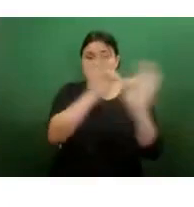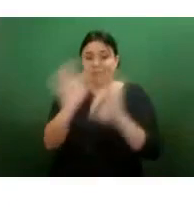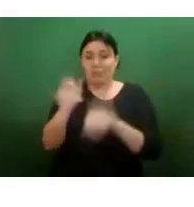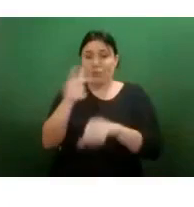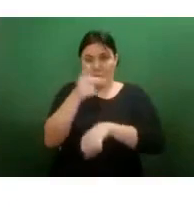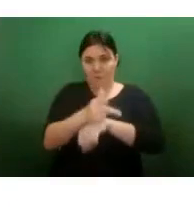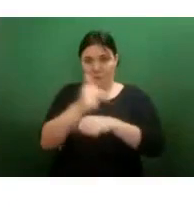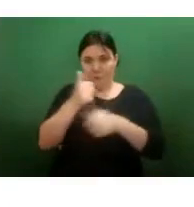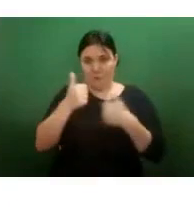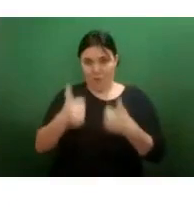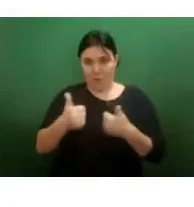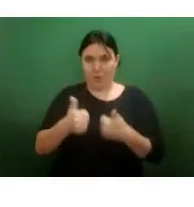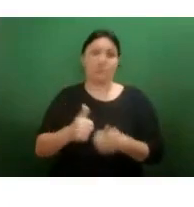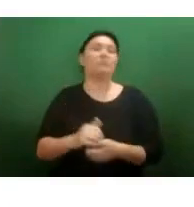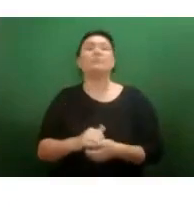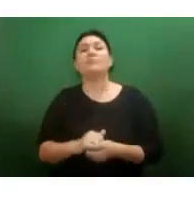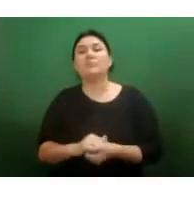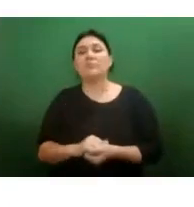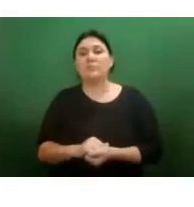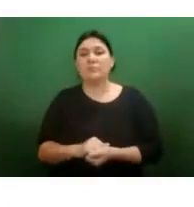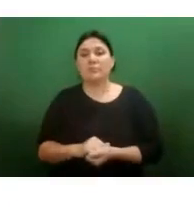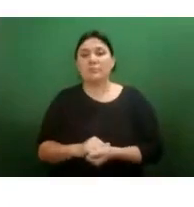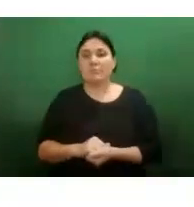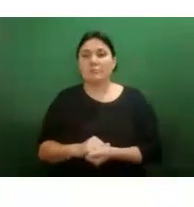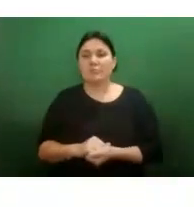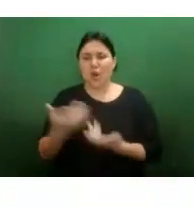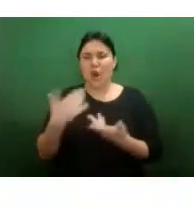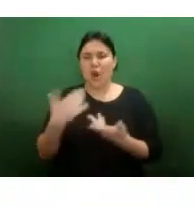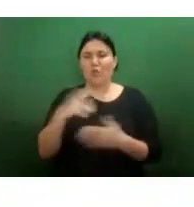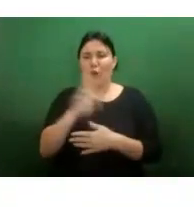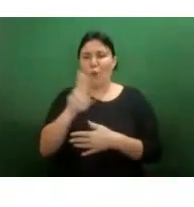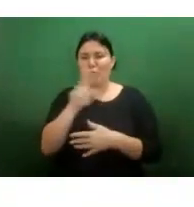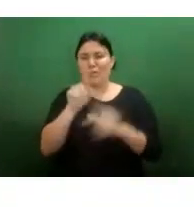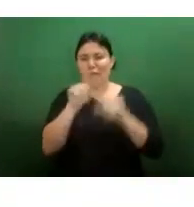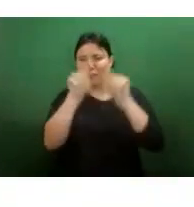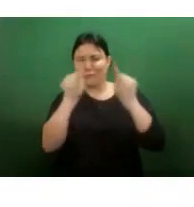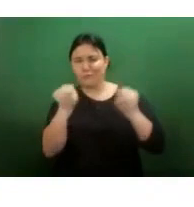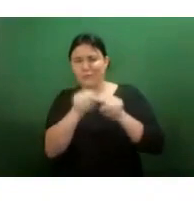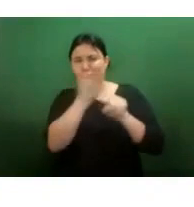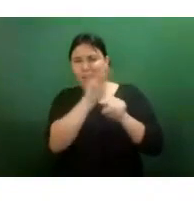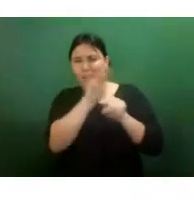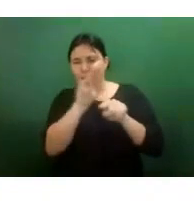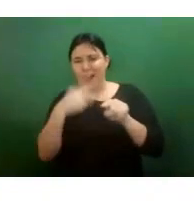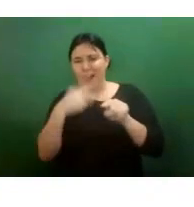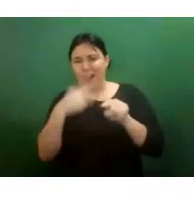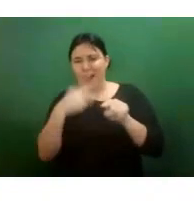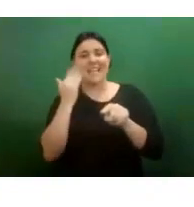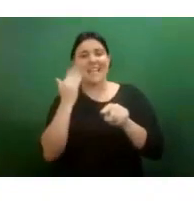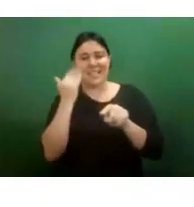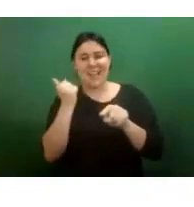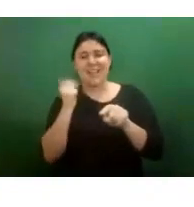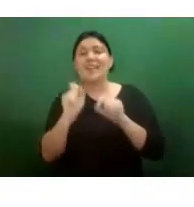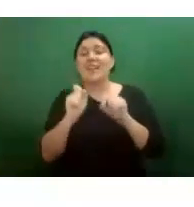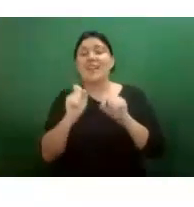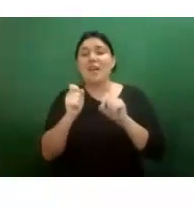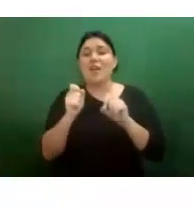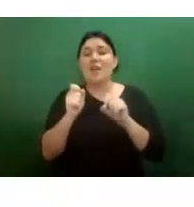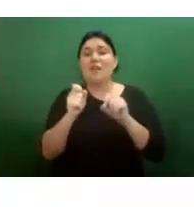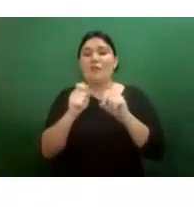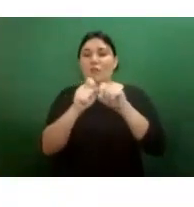Muito bem, agora que eu já estou bem craque aqui nesse ambiente, eu vou compartilhar um vídeo.